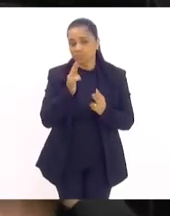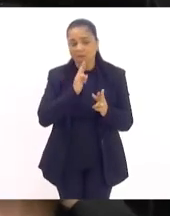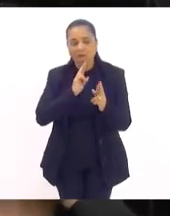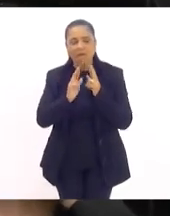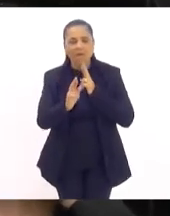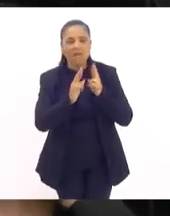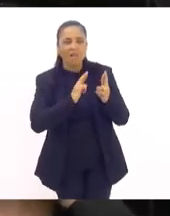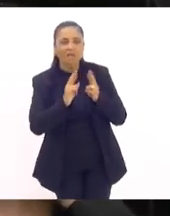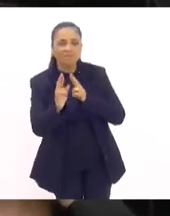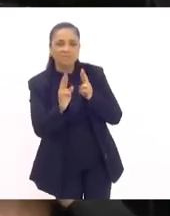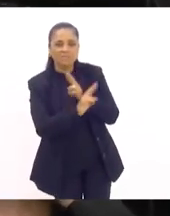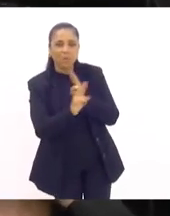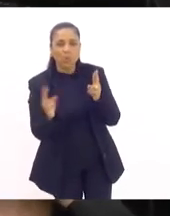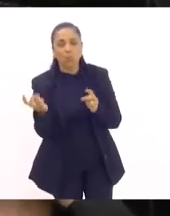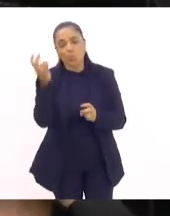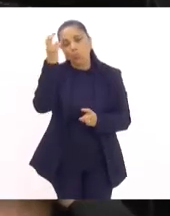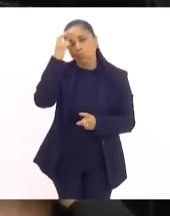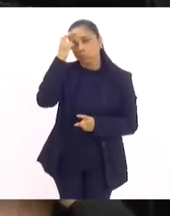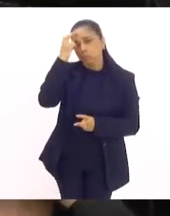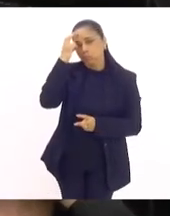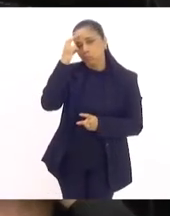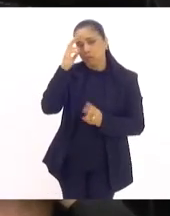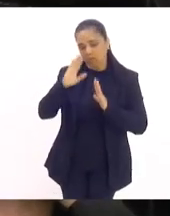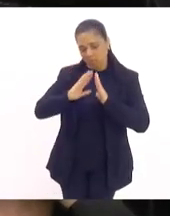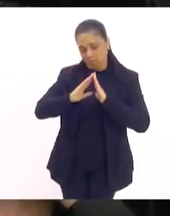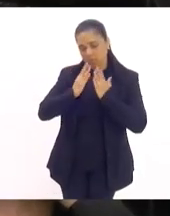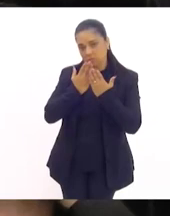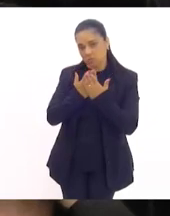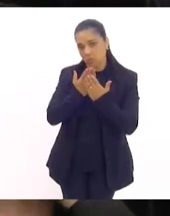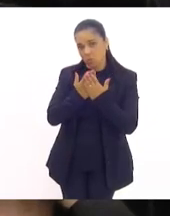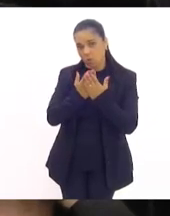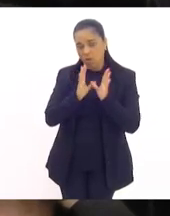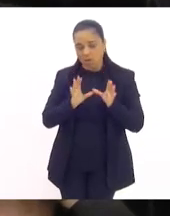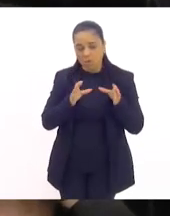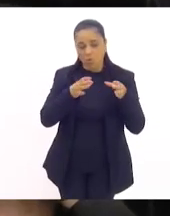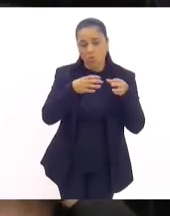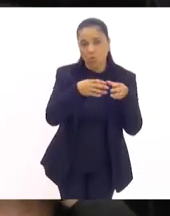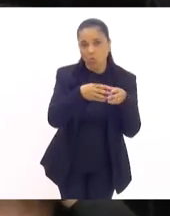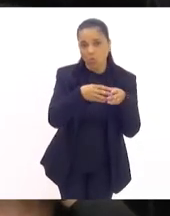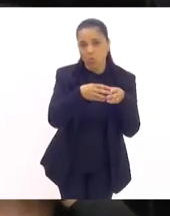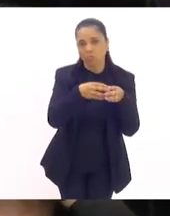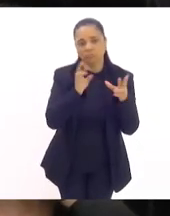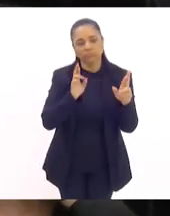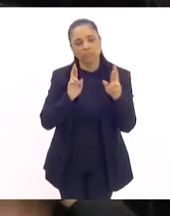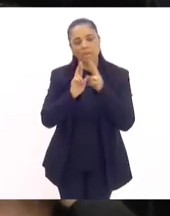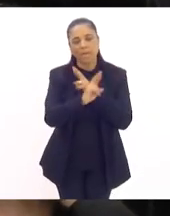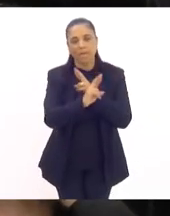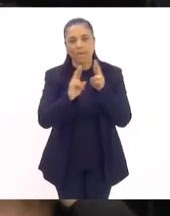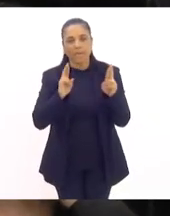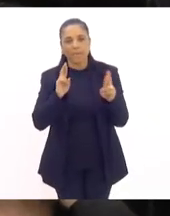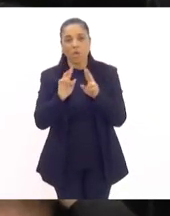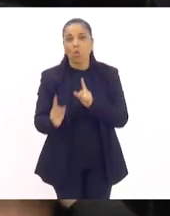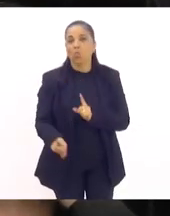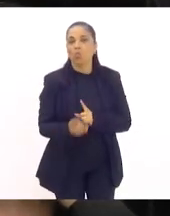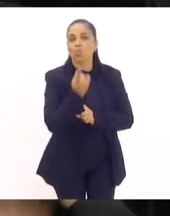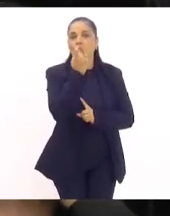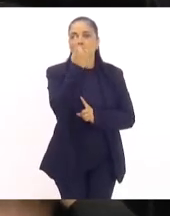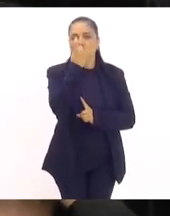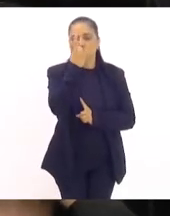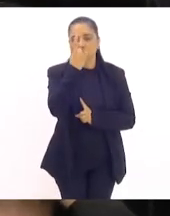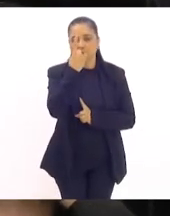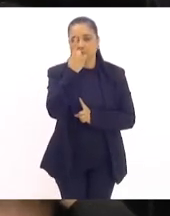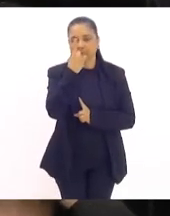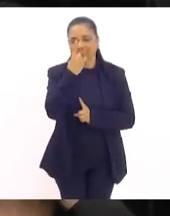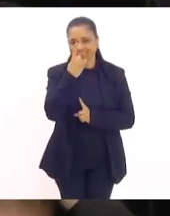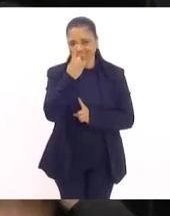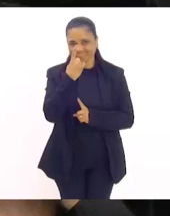relação, onde a cultura escolar e comunitária era única. A